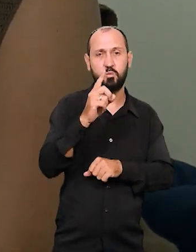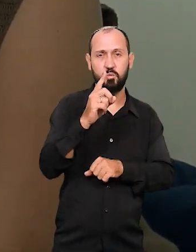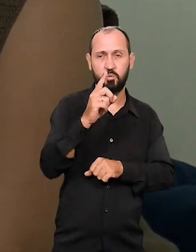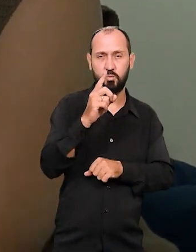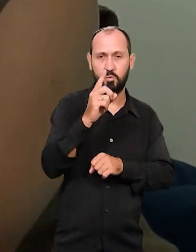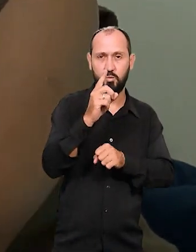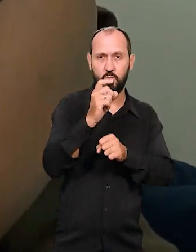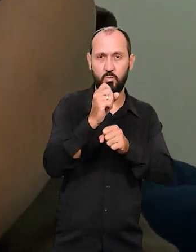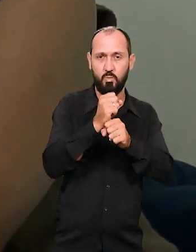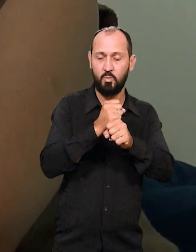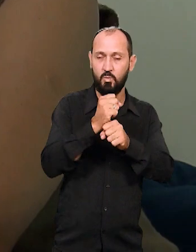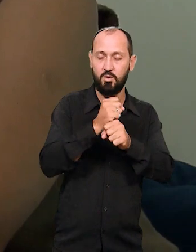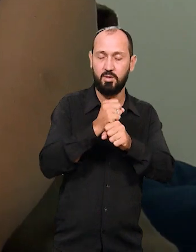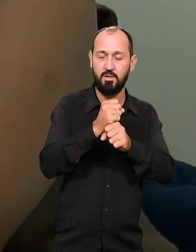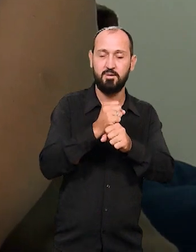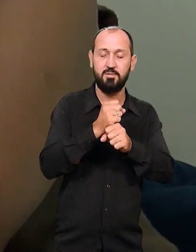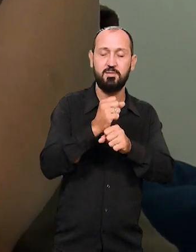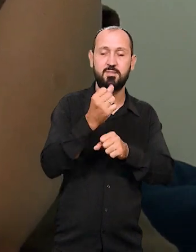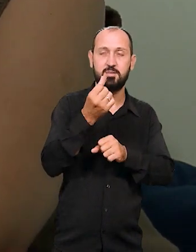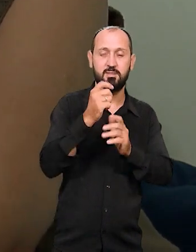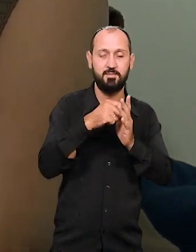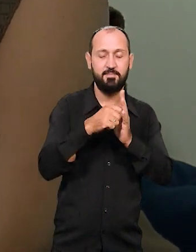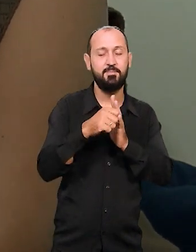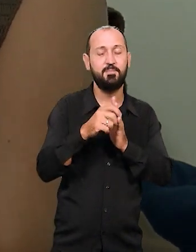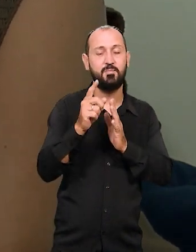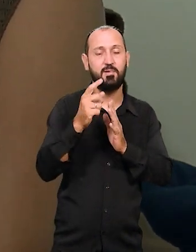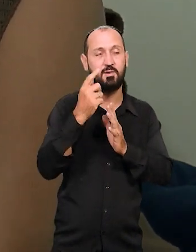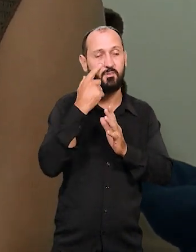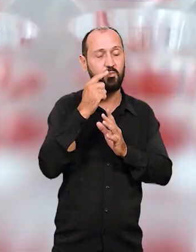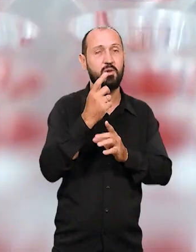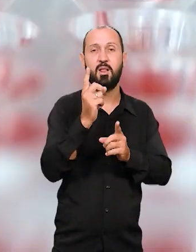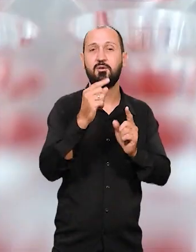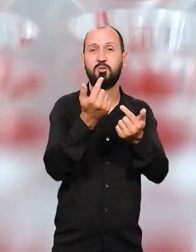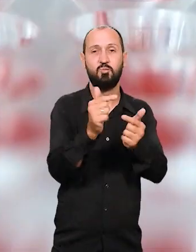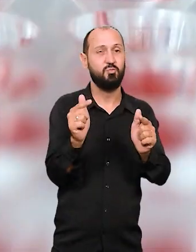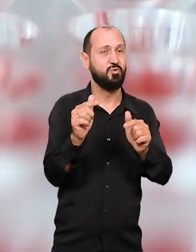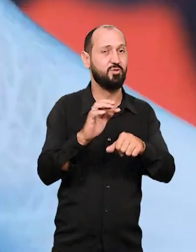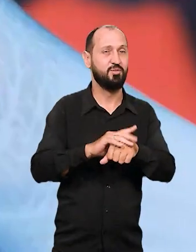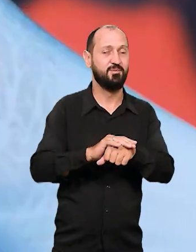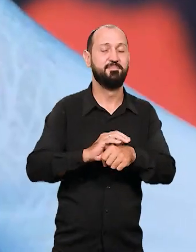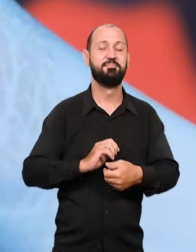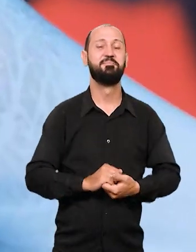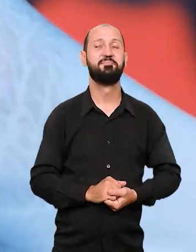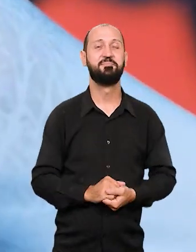6 meses, veio o teste dela negativo.